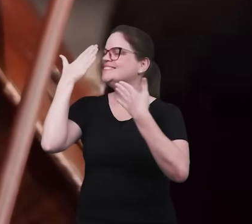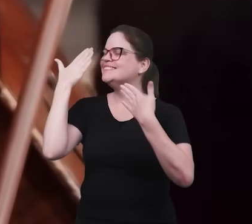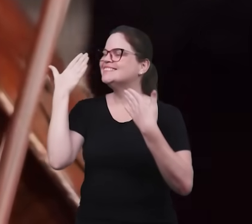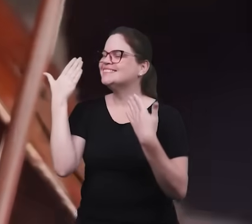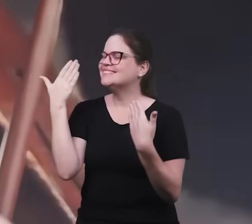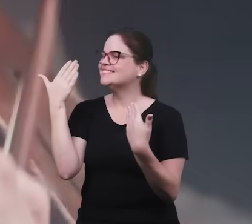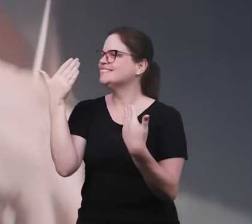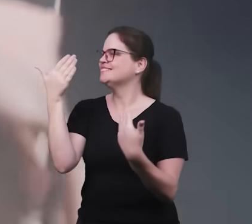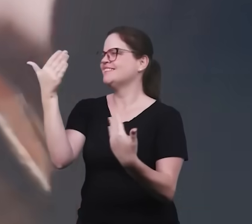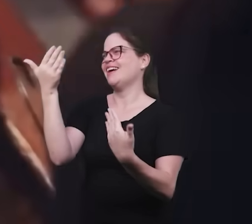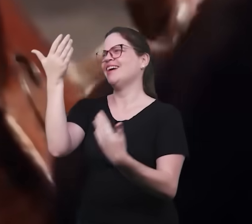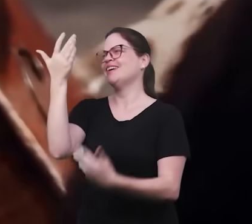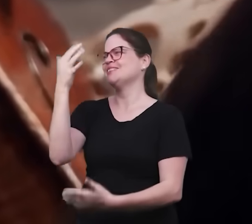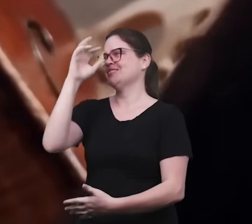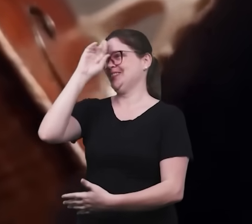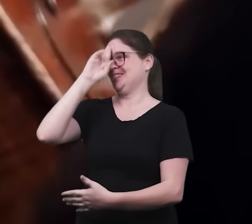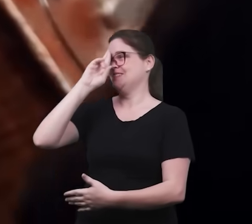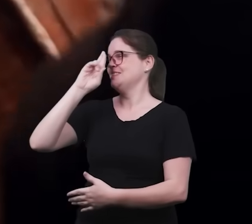toda a minha